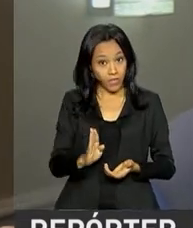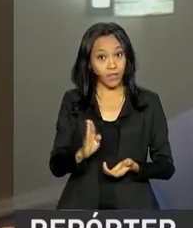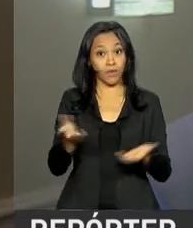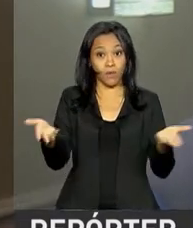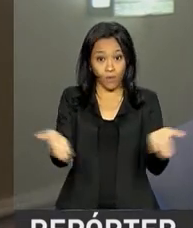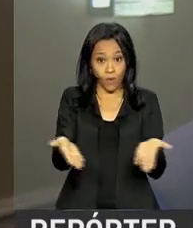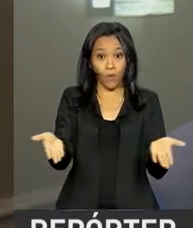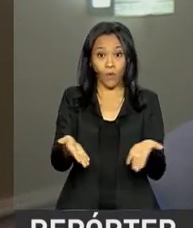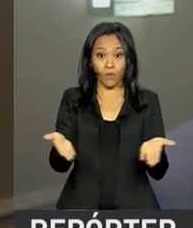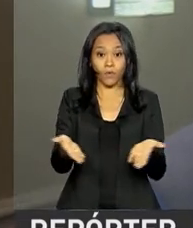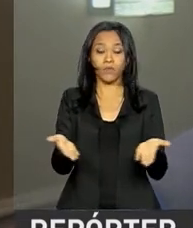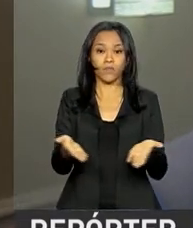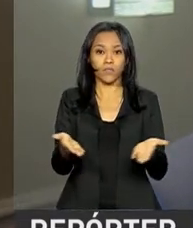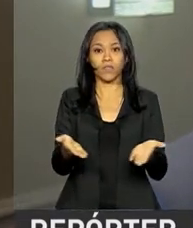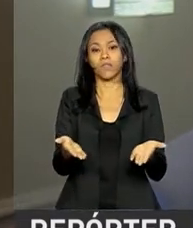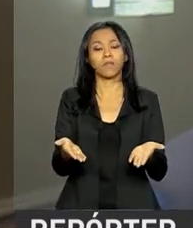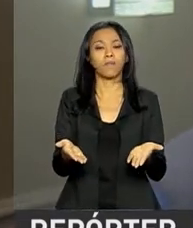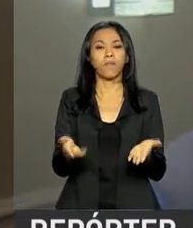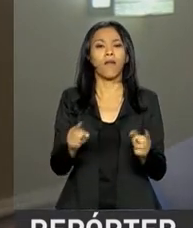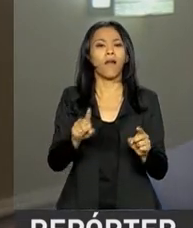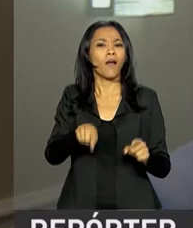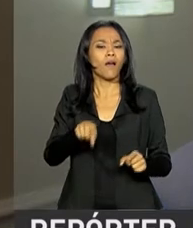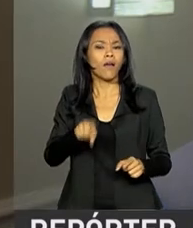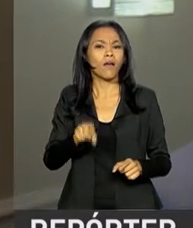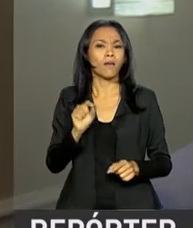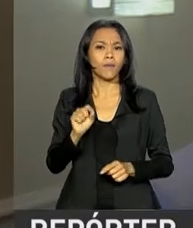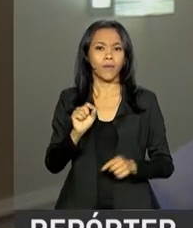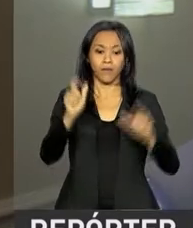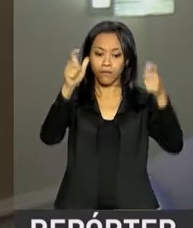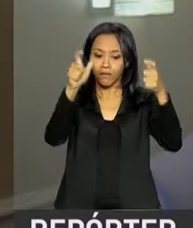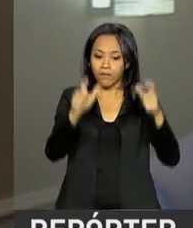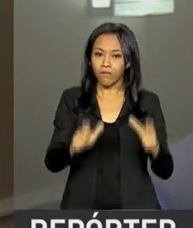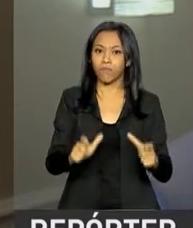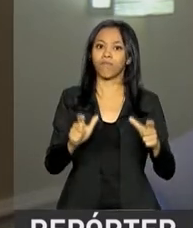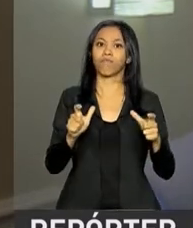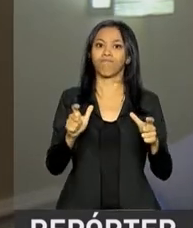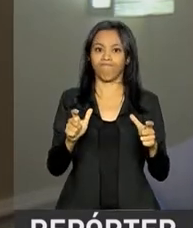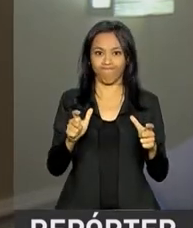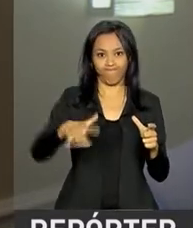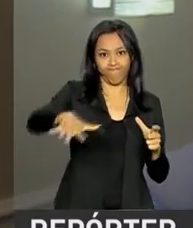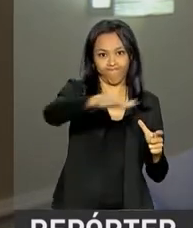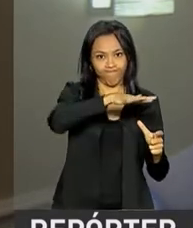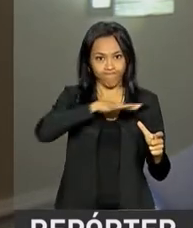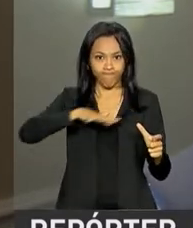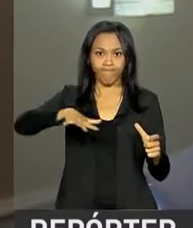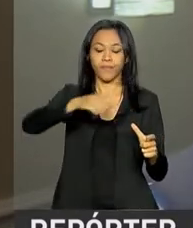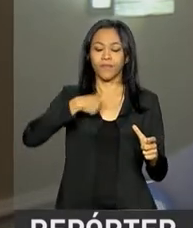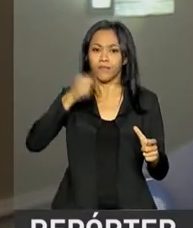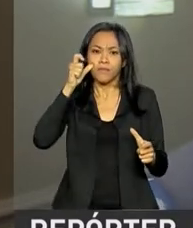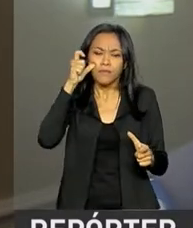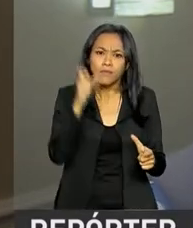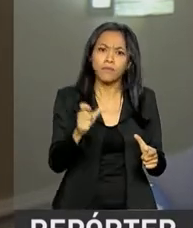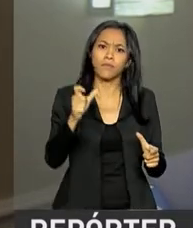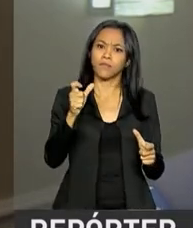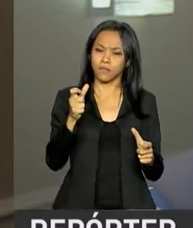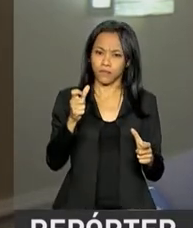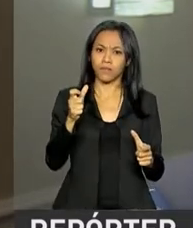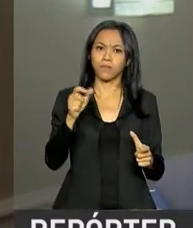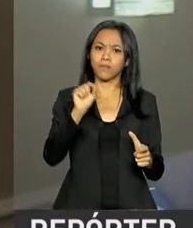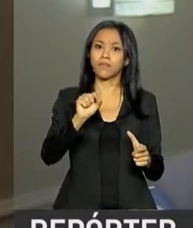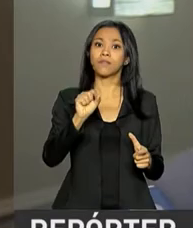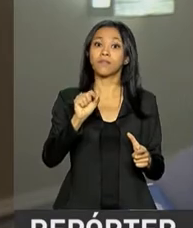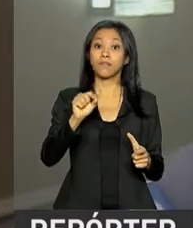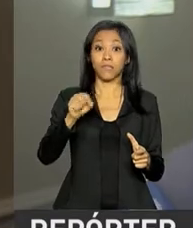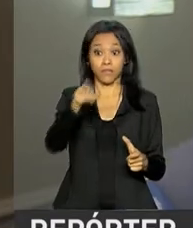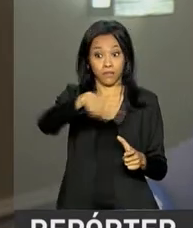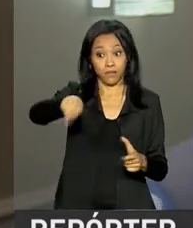hoje é realmente um local onde existe um interesse muito grande